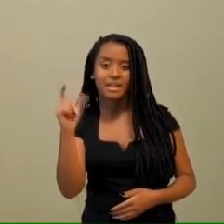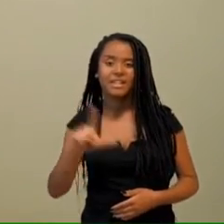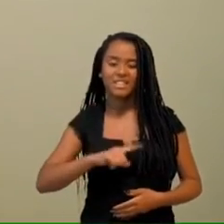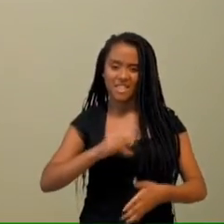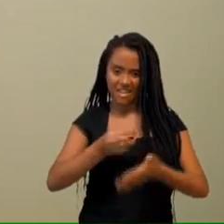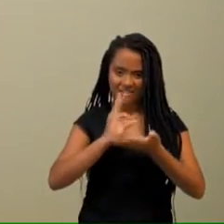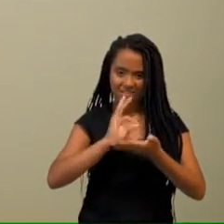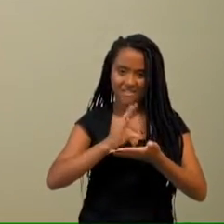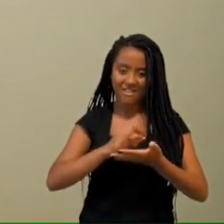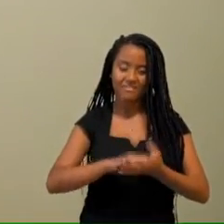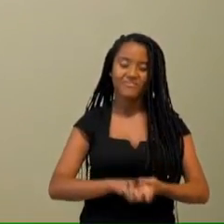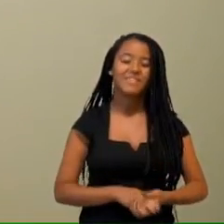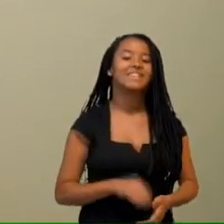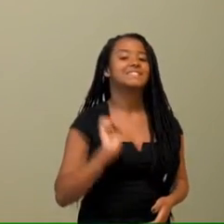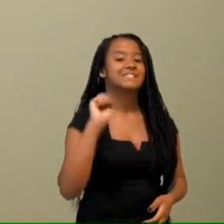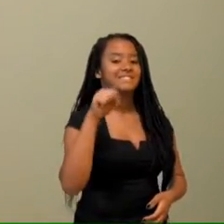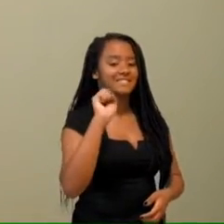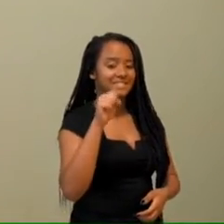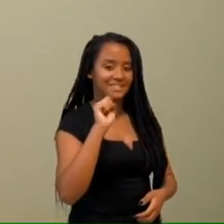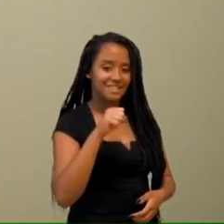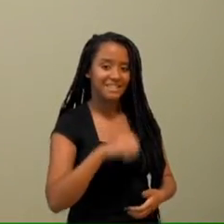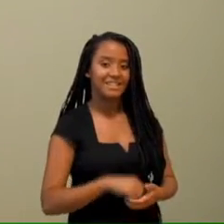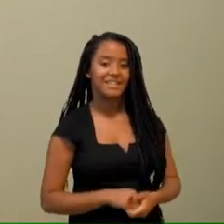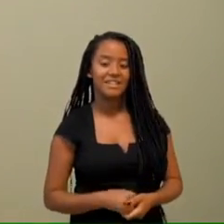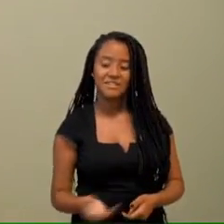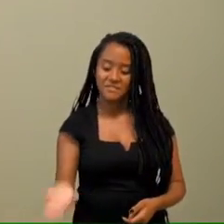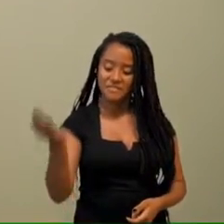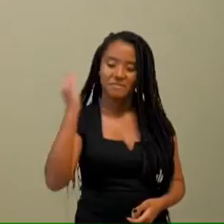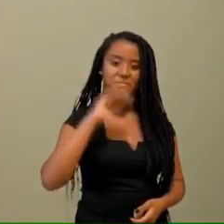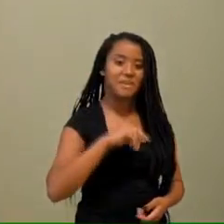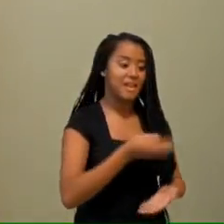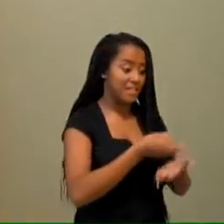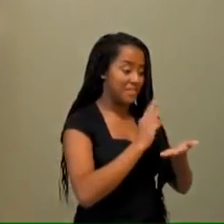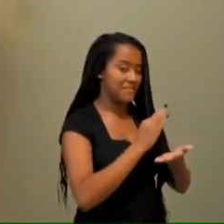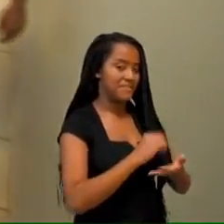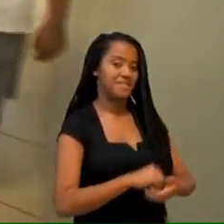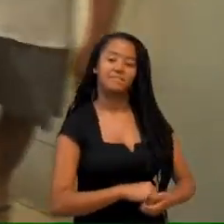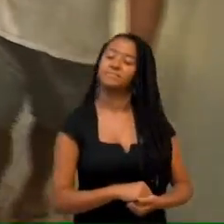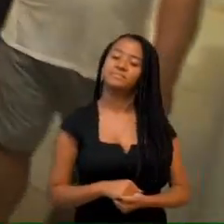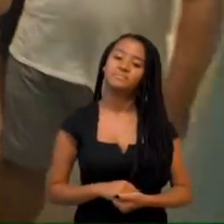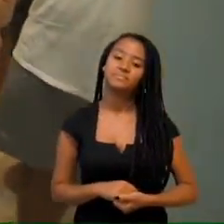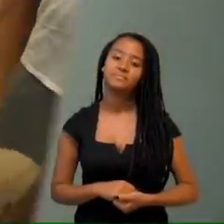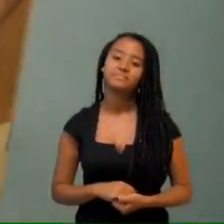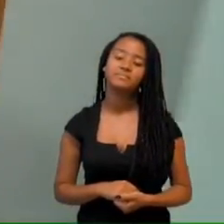cafezinho vai Ah vai sim então vamos ver vamos lá ver esse cafezinho